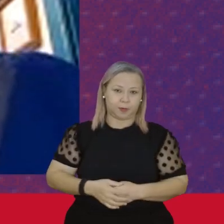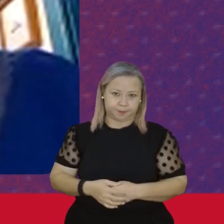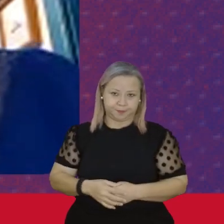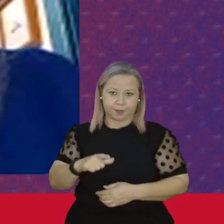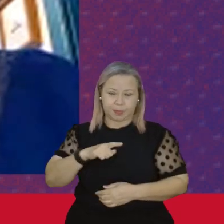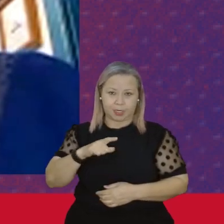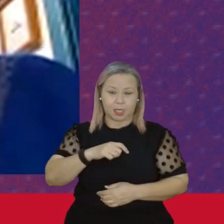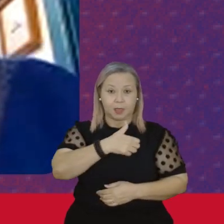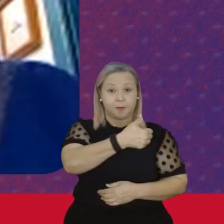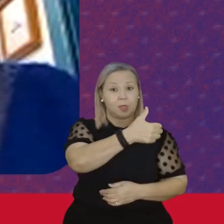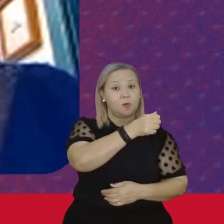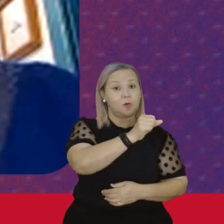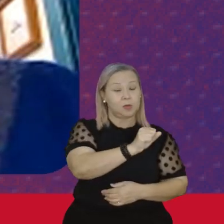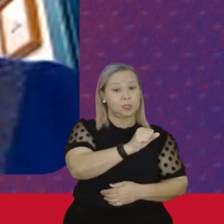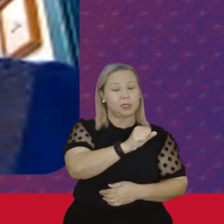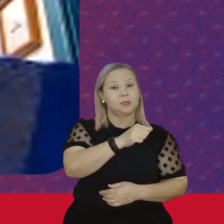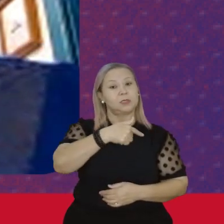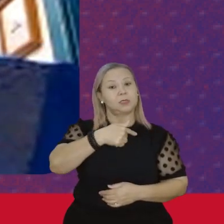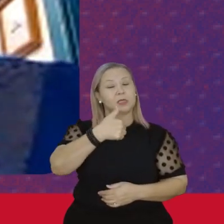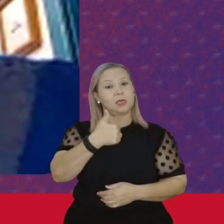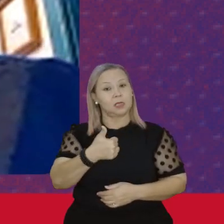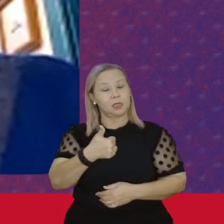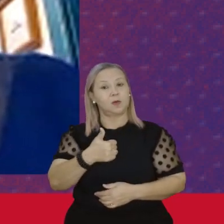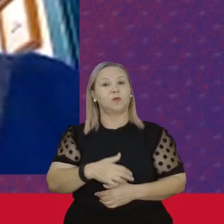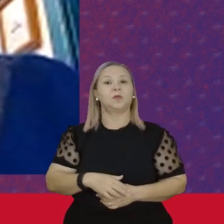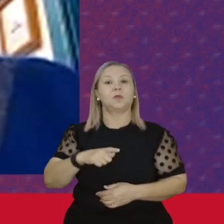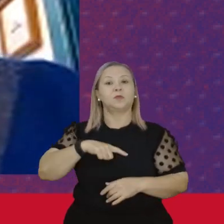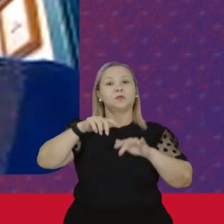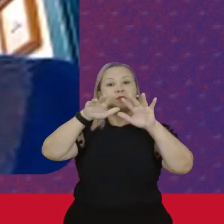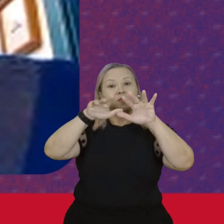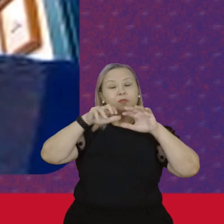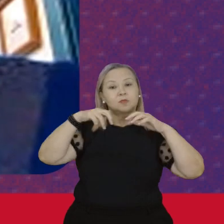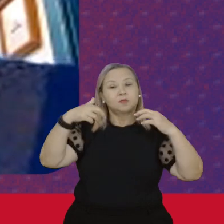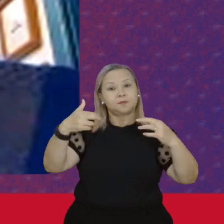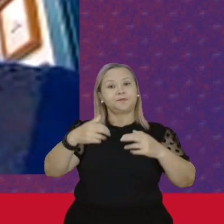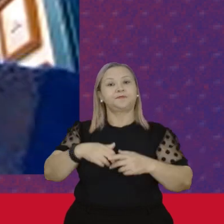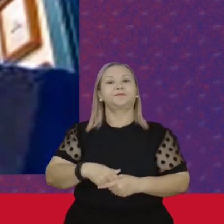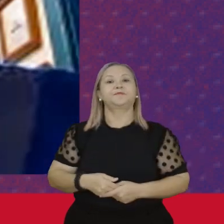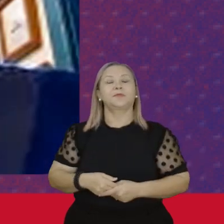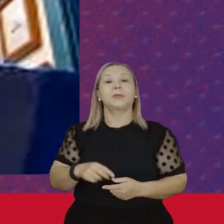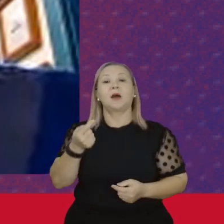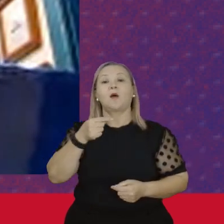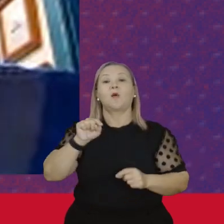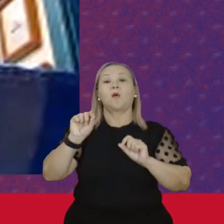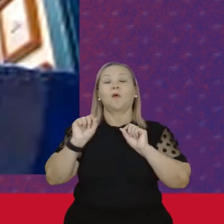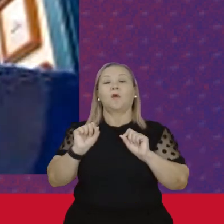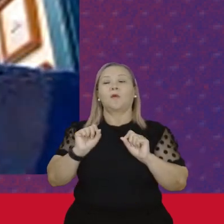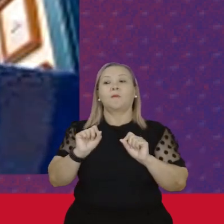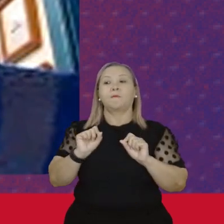de 1871, ou 71, foi